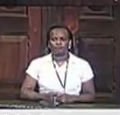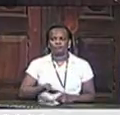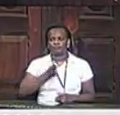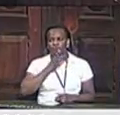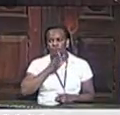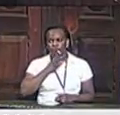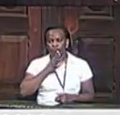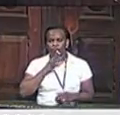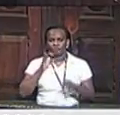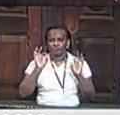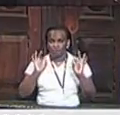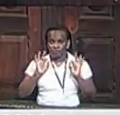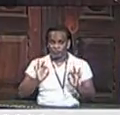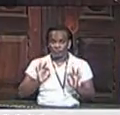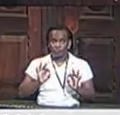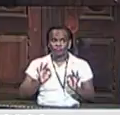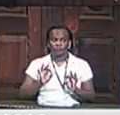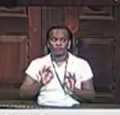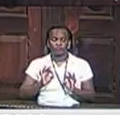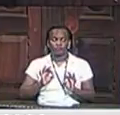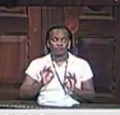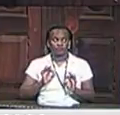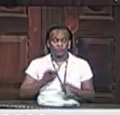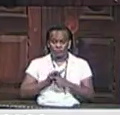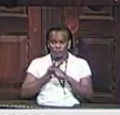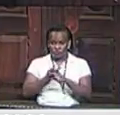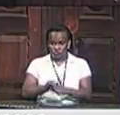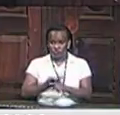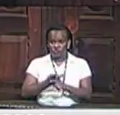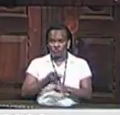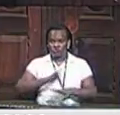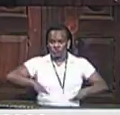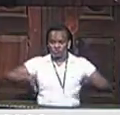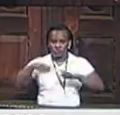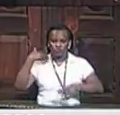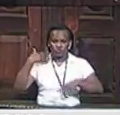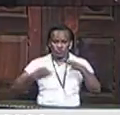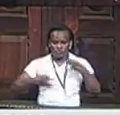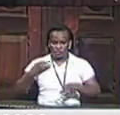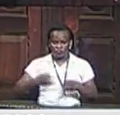Conheço o prestígio do Procurador-Geral de Justiça,